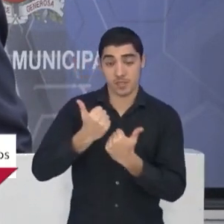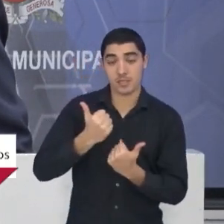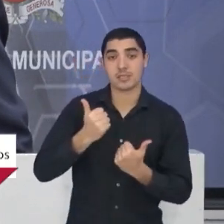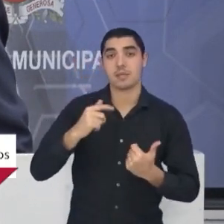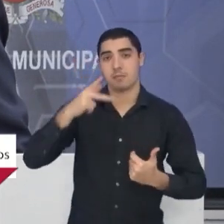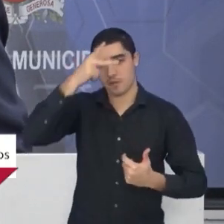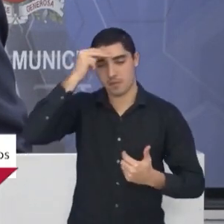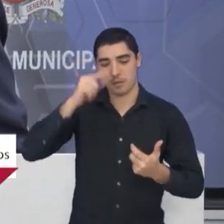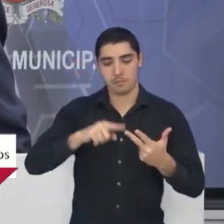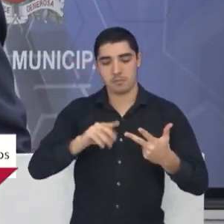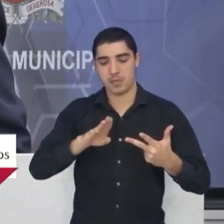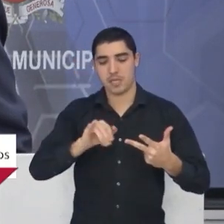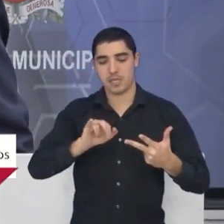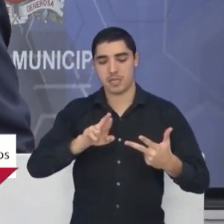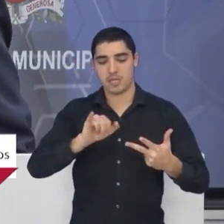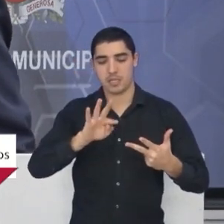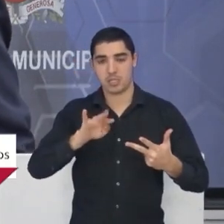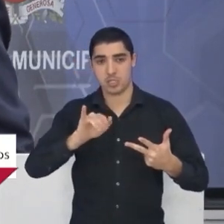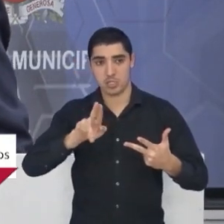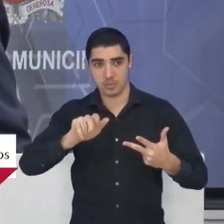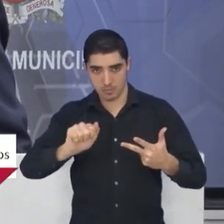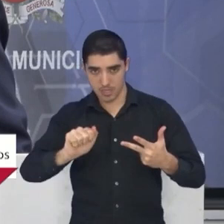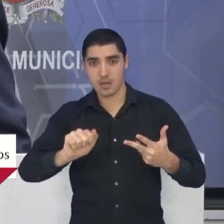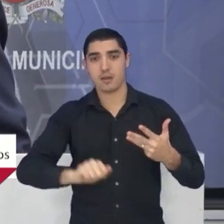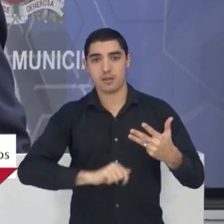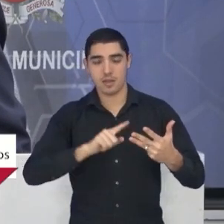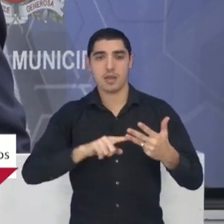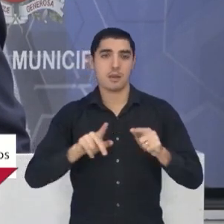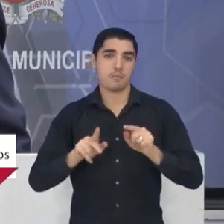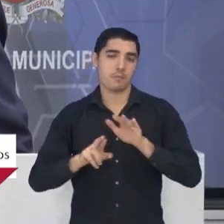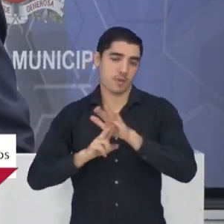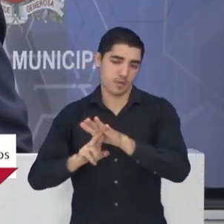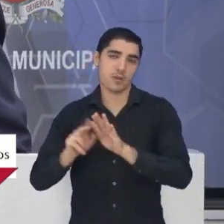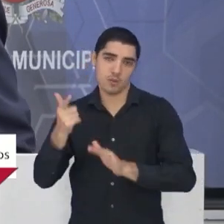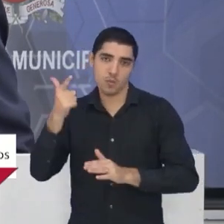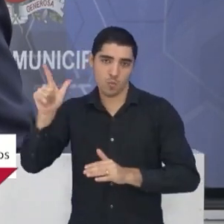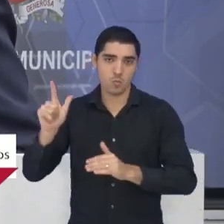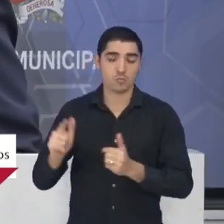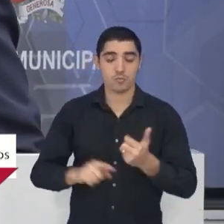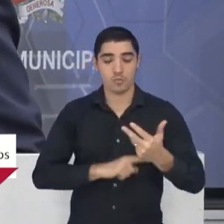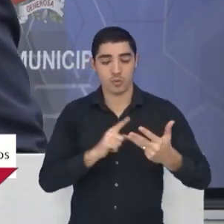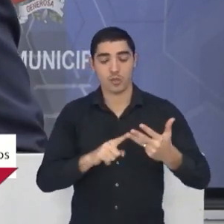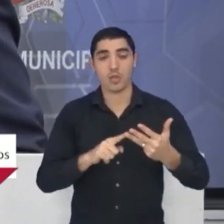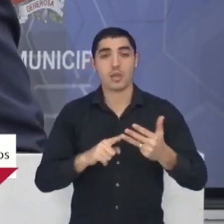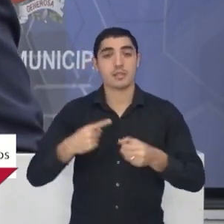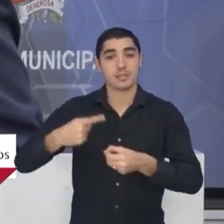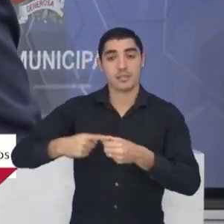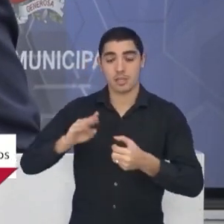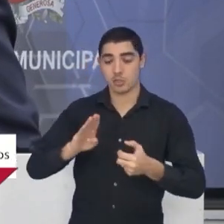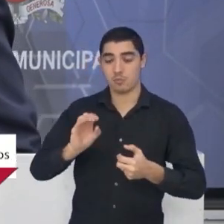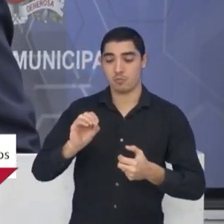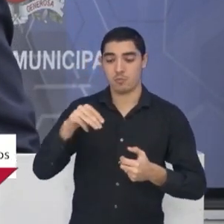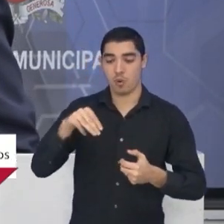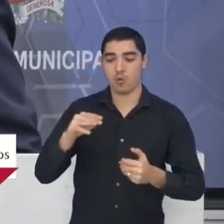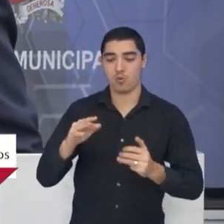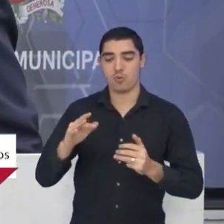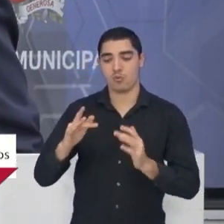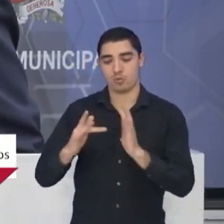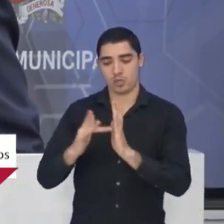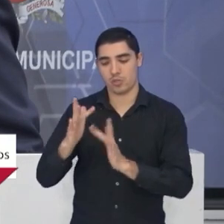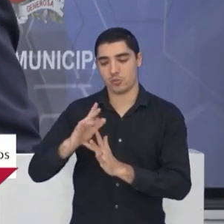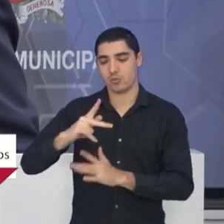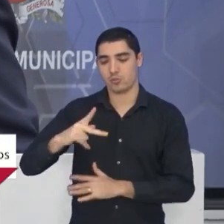Biritiba Mirinha Adriana Rufo representando o Prefeito Carlos Alberto taino Júnior de Bom Jesus dos Perdões Benedito Rodrigues da Silva